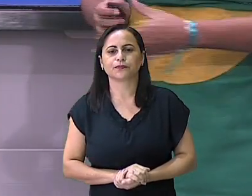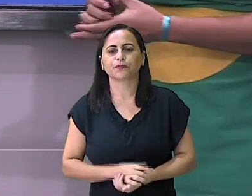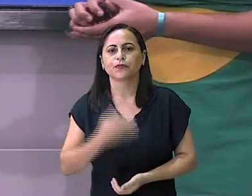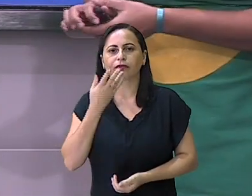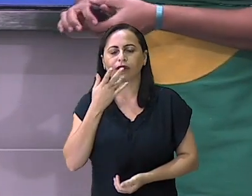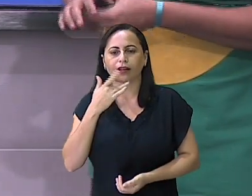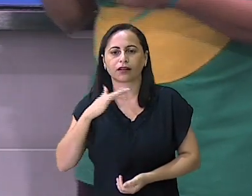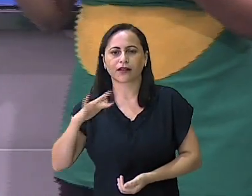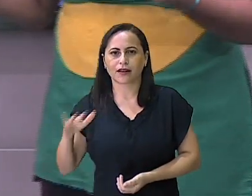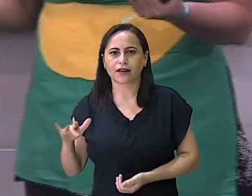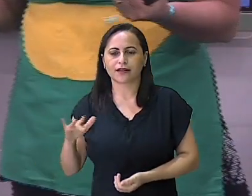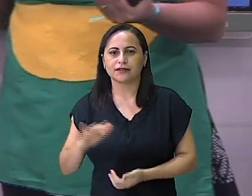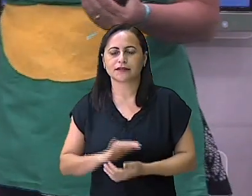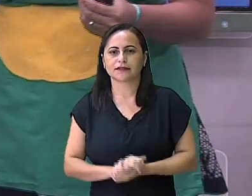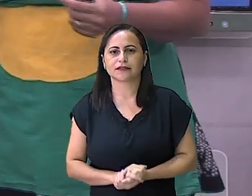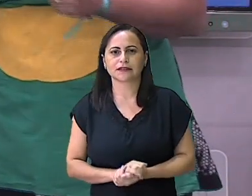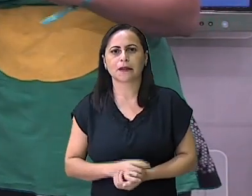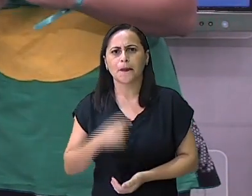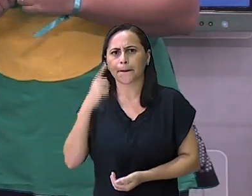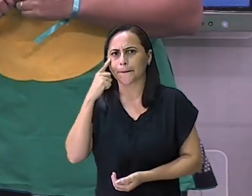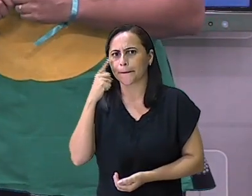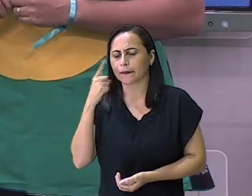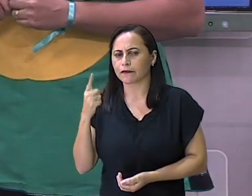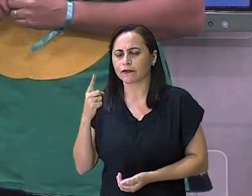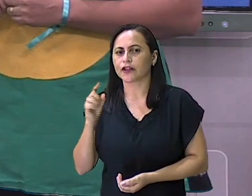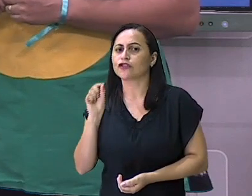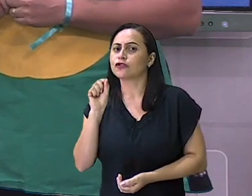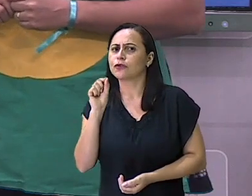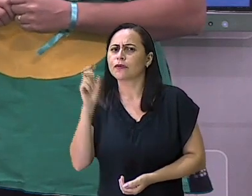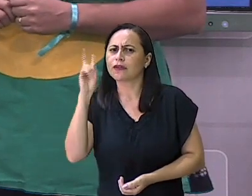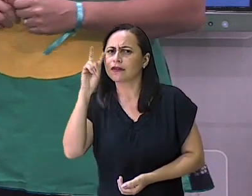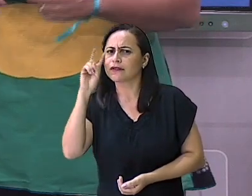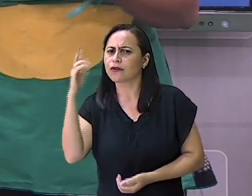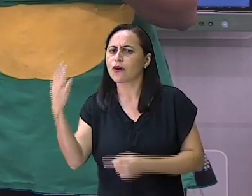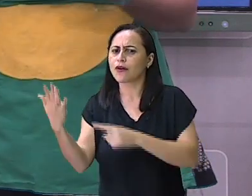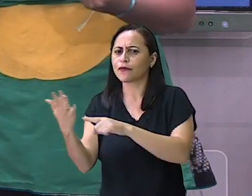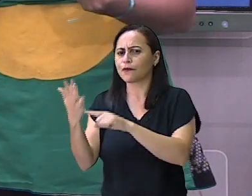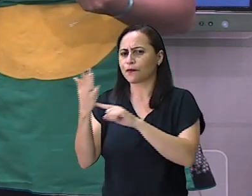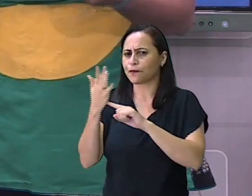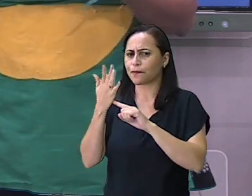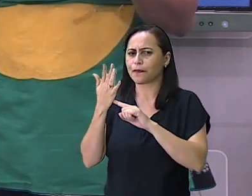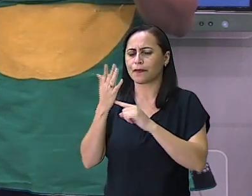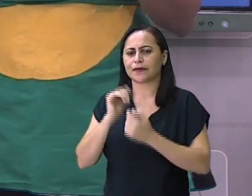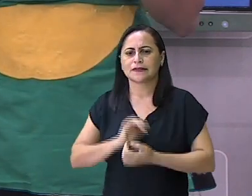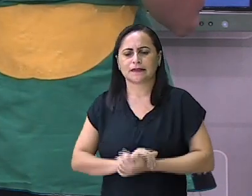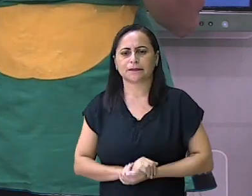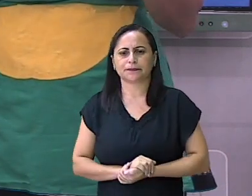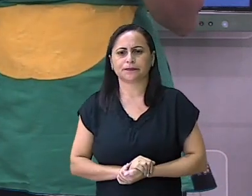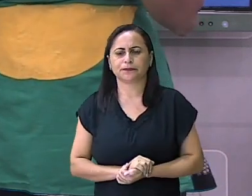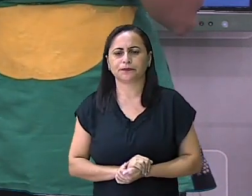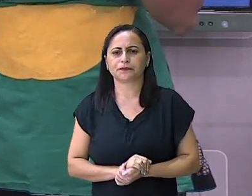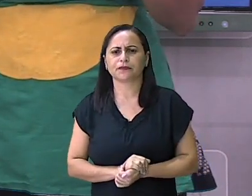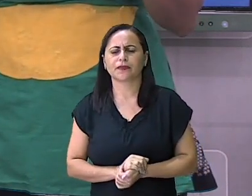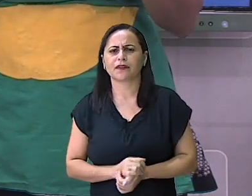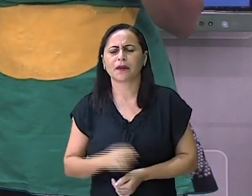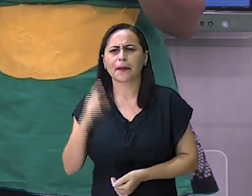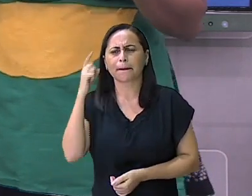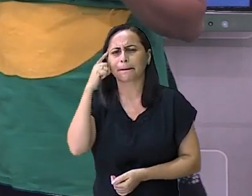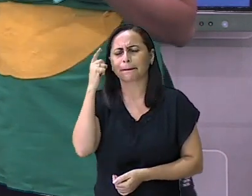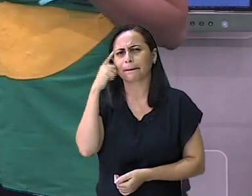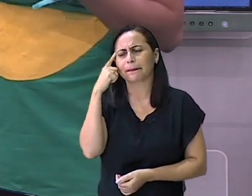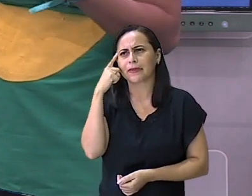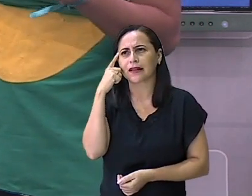Crianças, vamos ver sobre o que essa história vai falar. Eu acho que vocês já estão